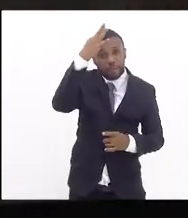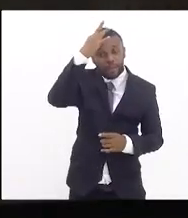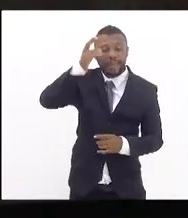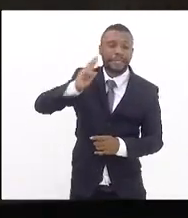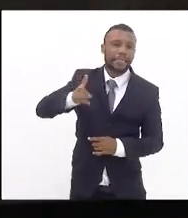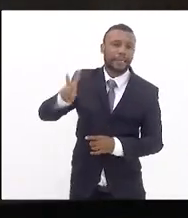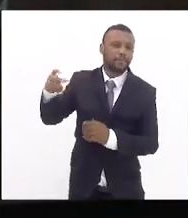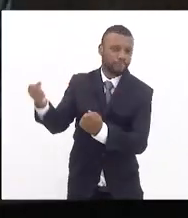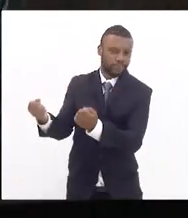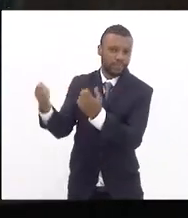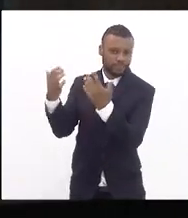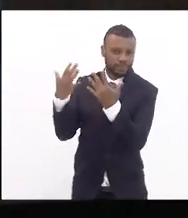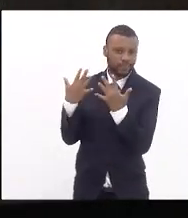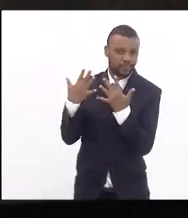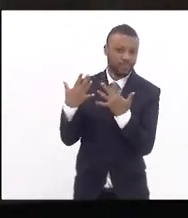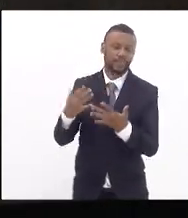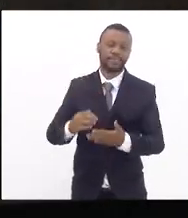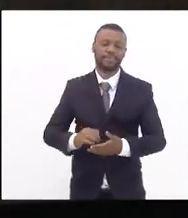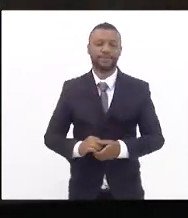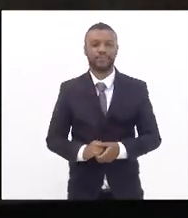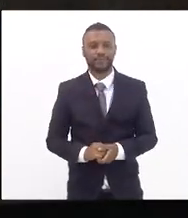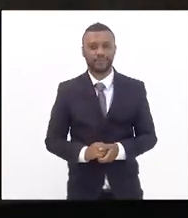sempre.